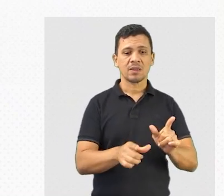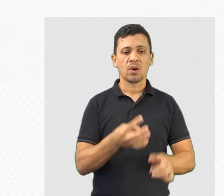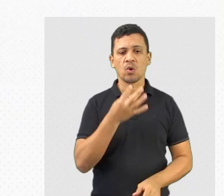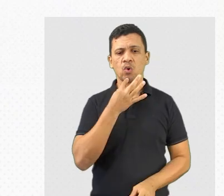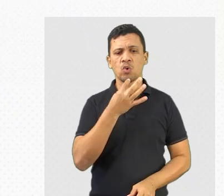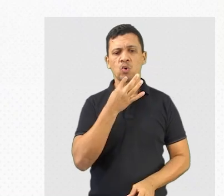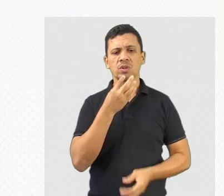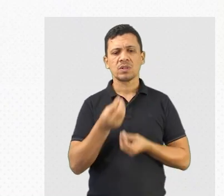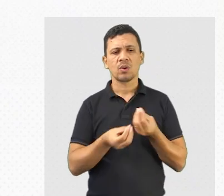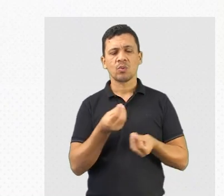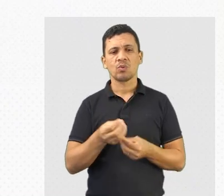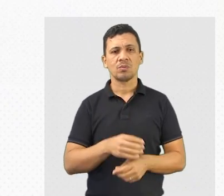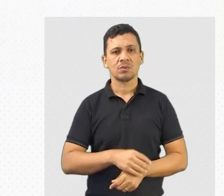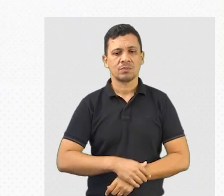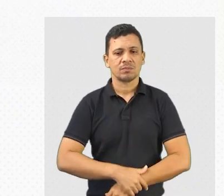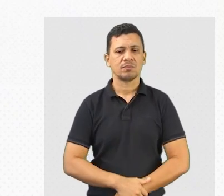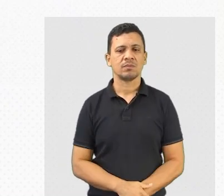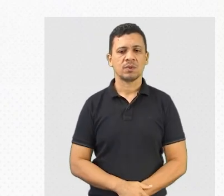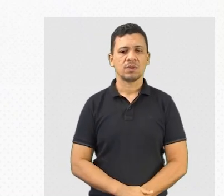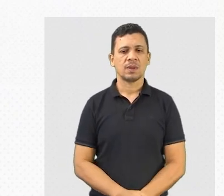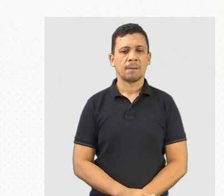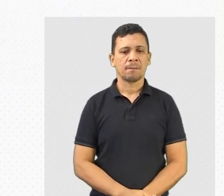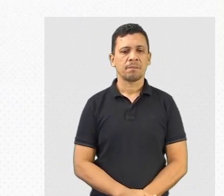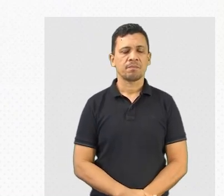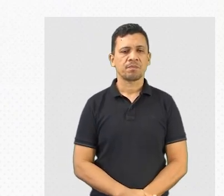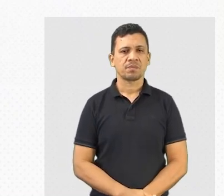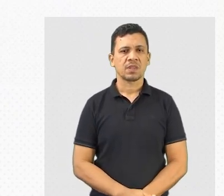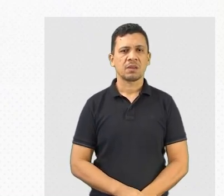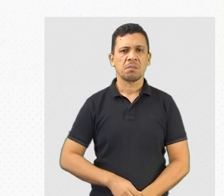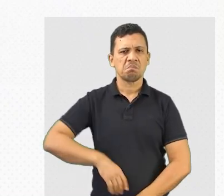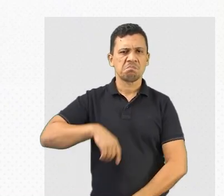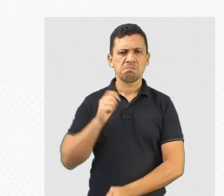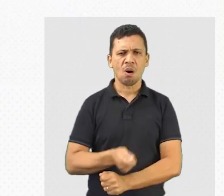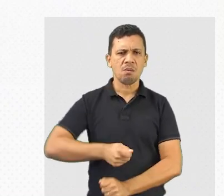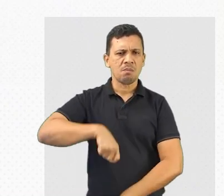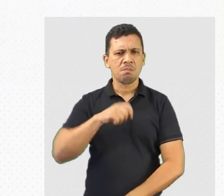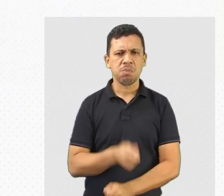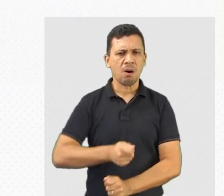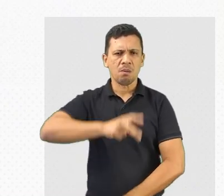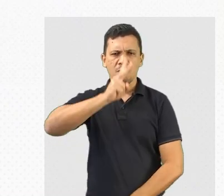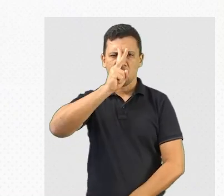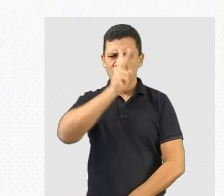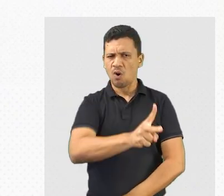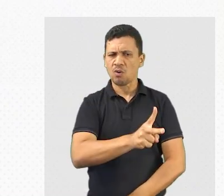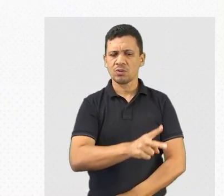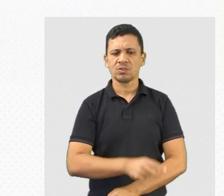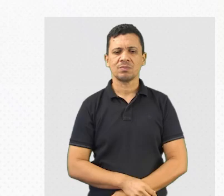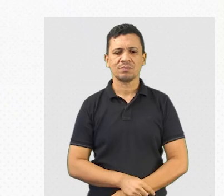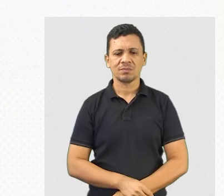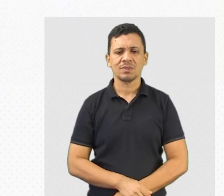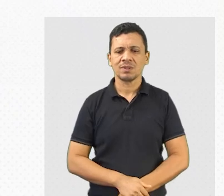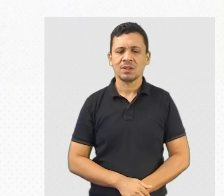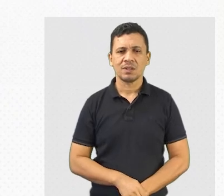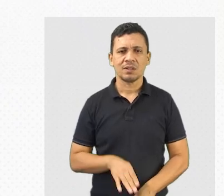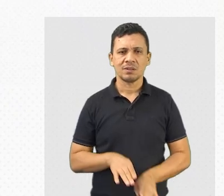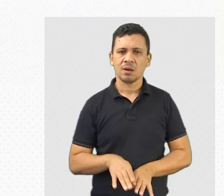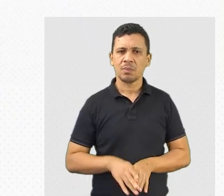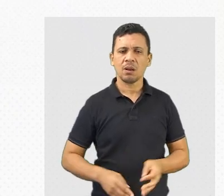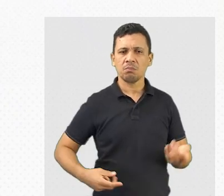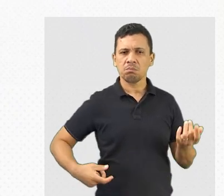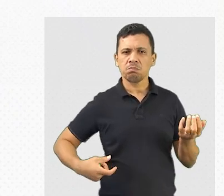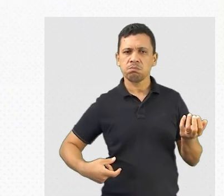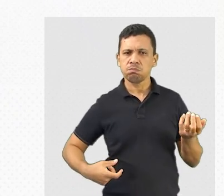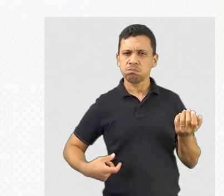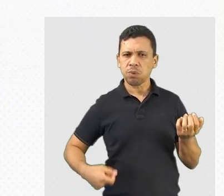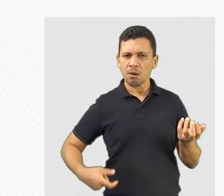conhecidas por strong beats, por batidas mais fortes. Electric guitar